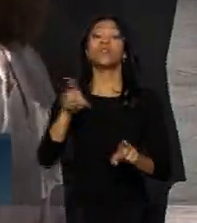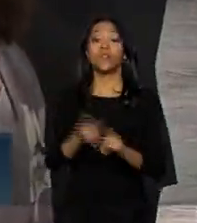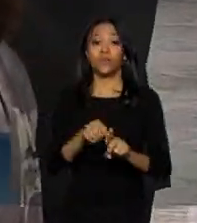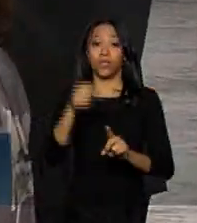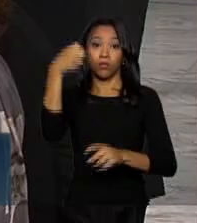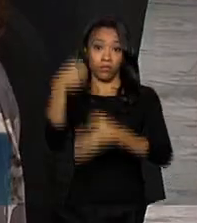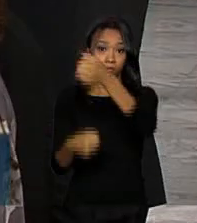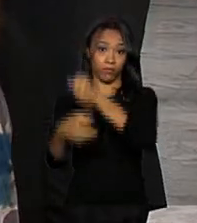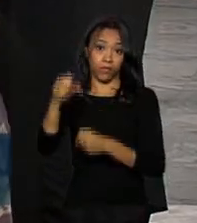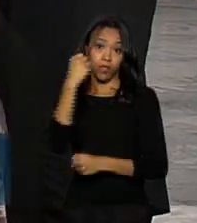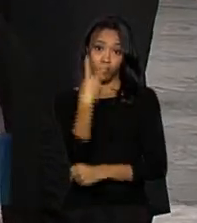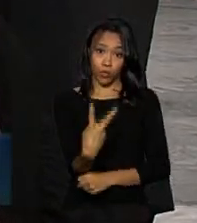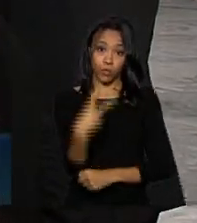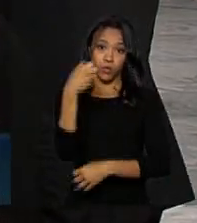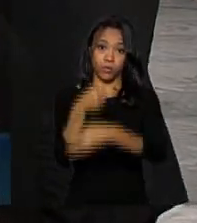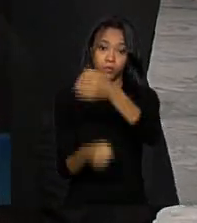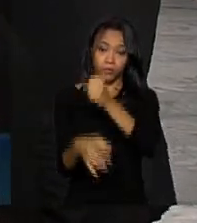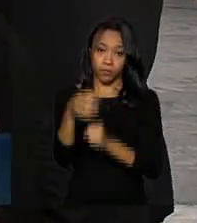bandeiras.